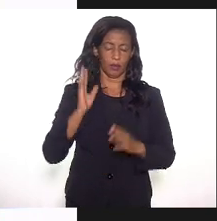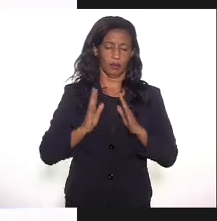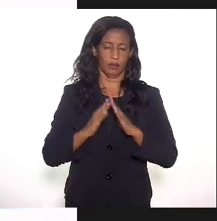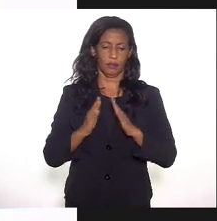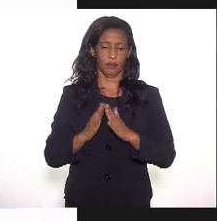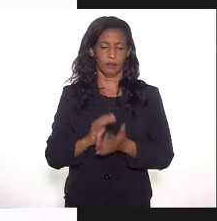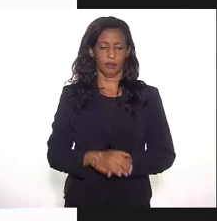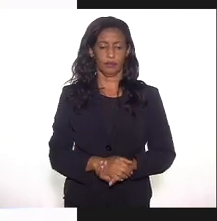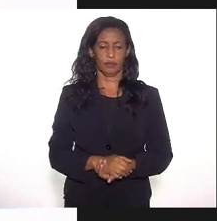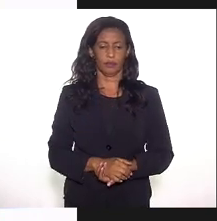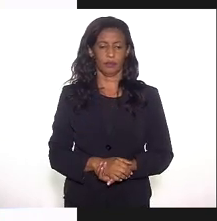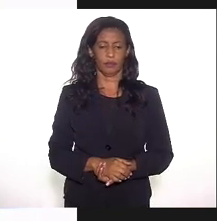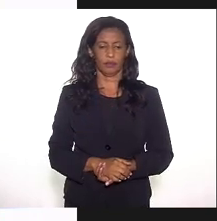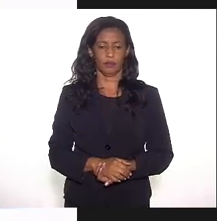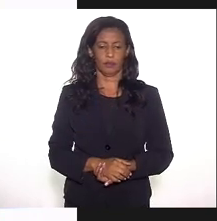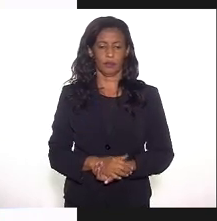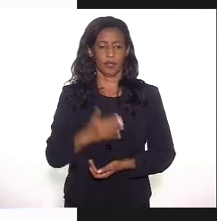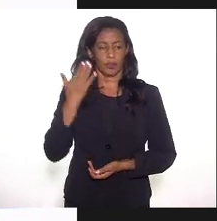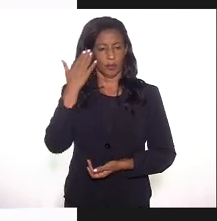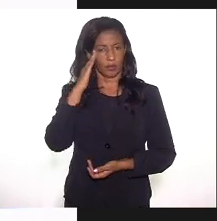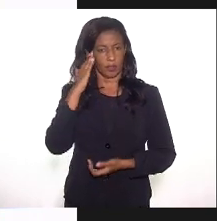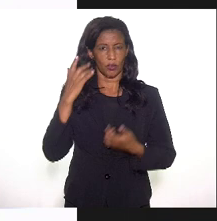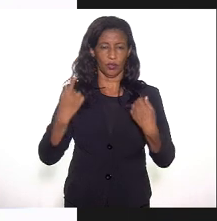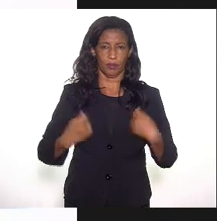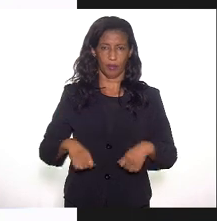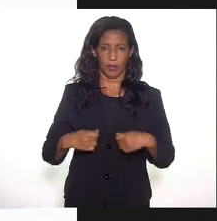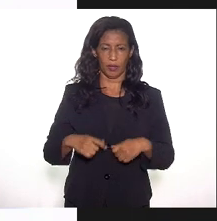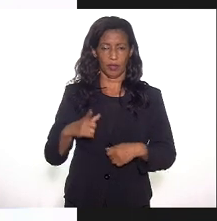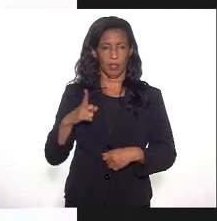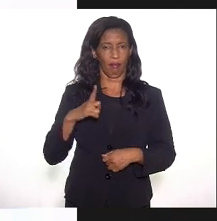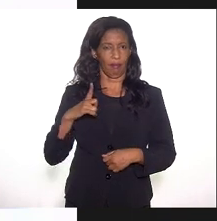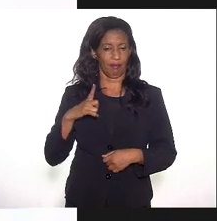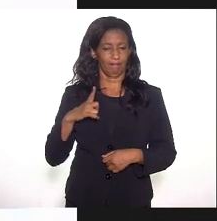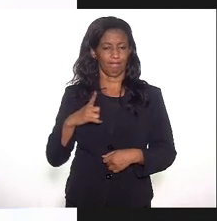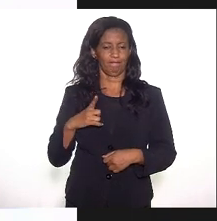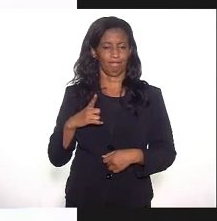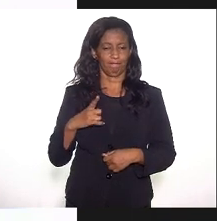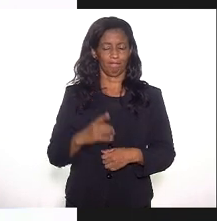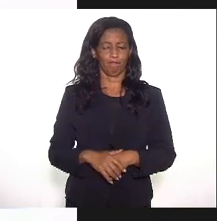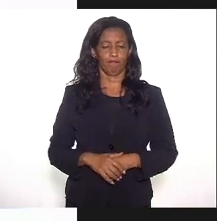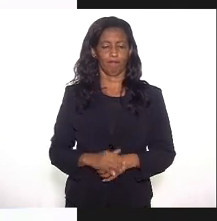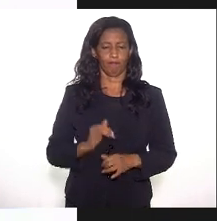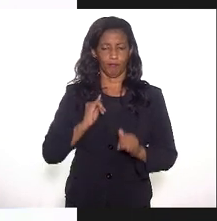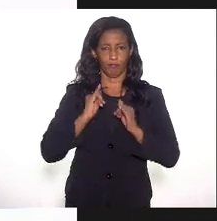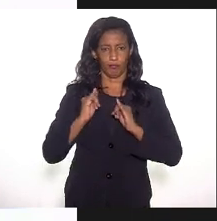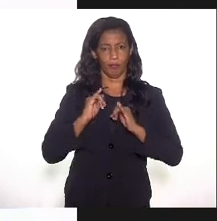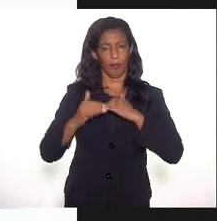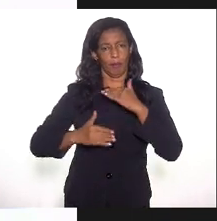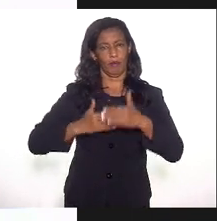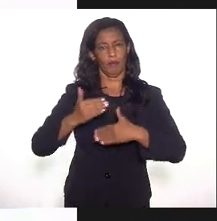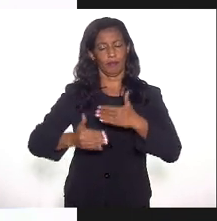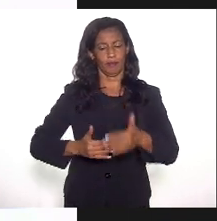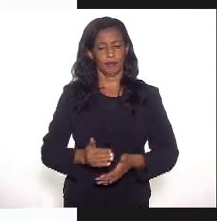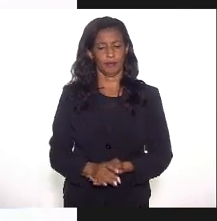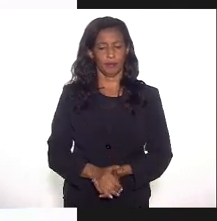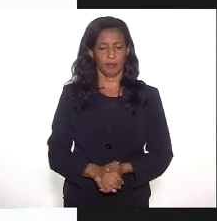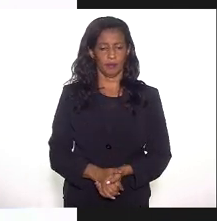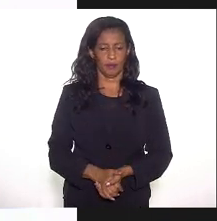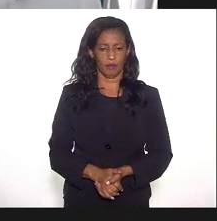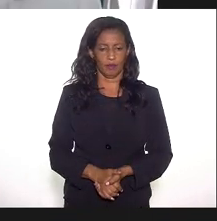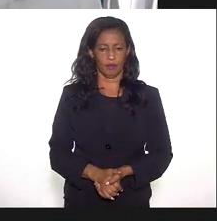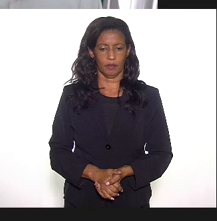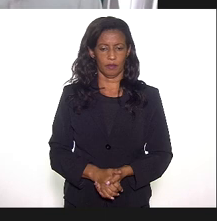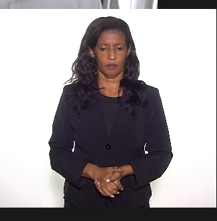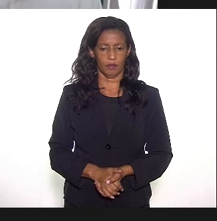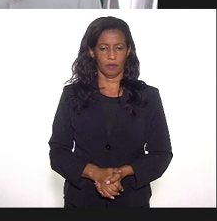casa e a gente entende que precisamos ter tática, né, para avançar. Então, com